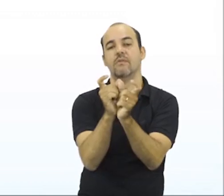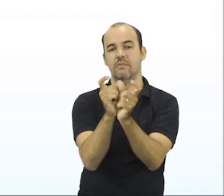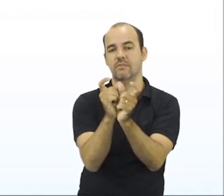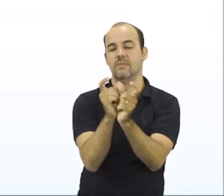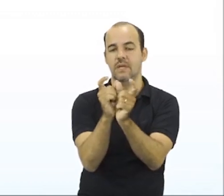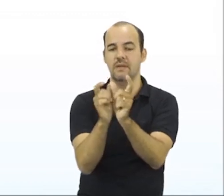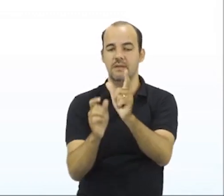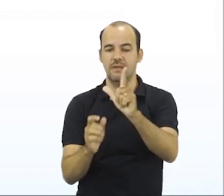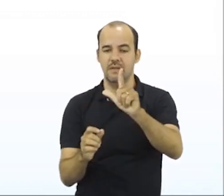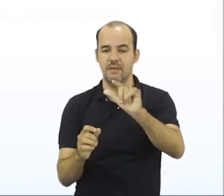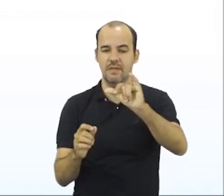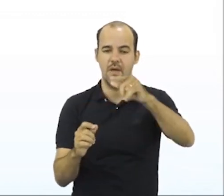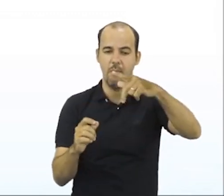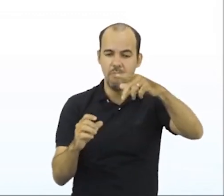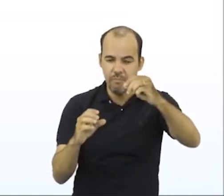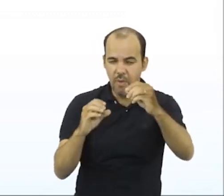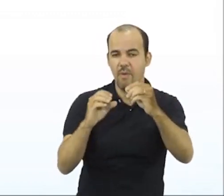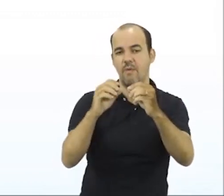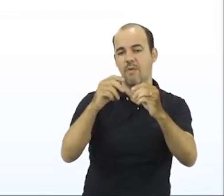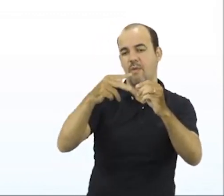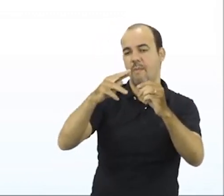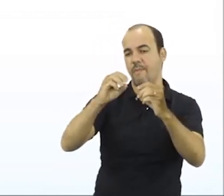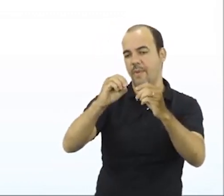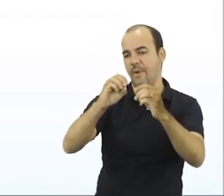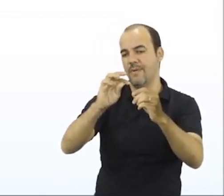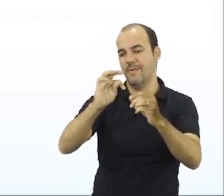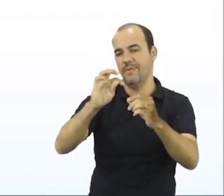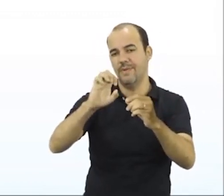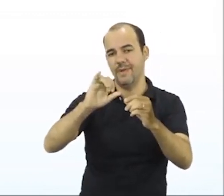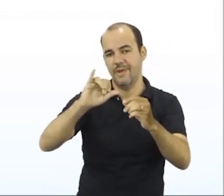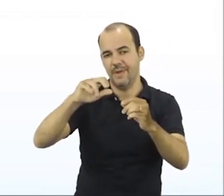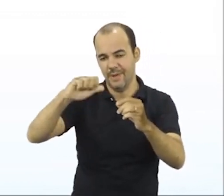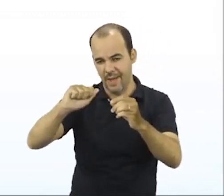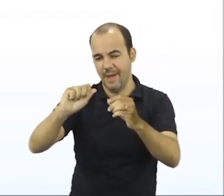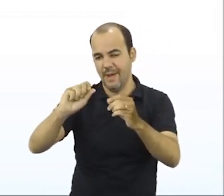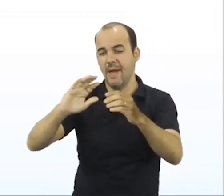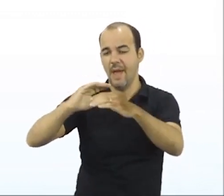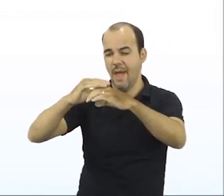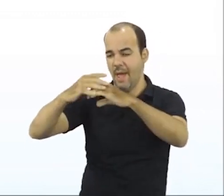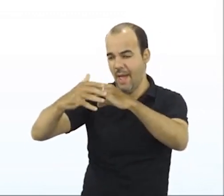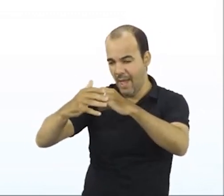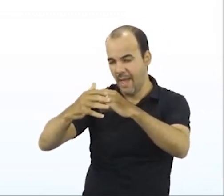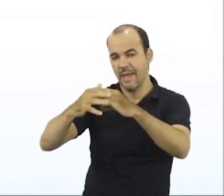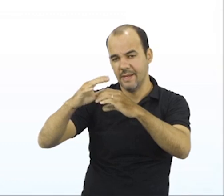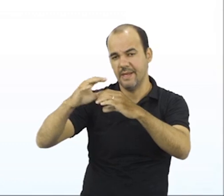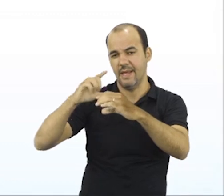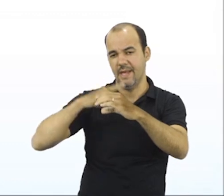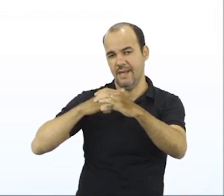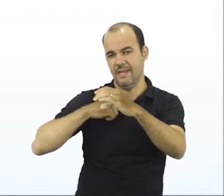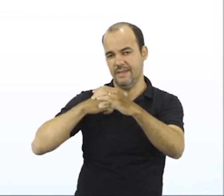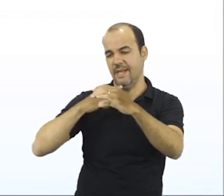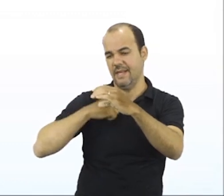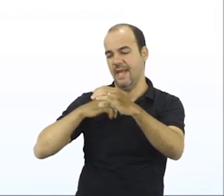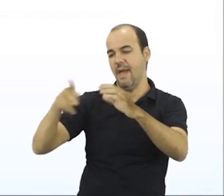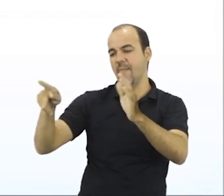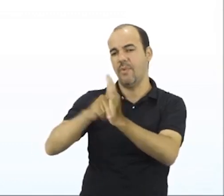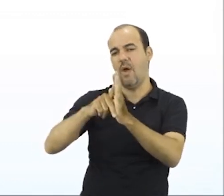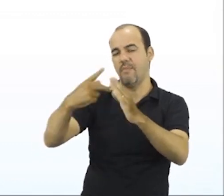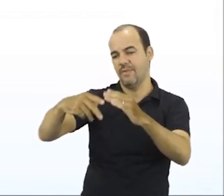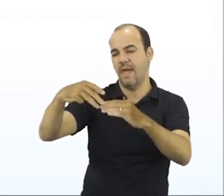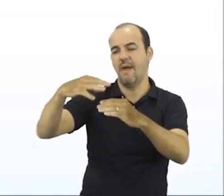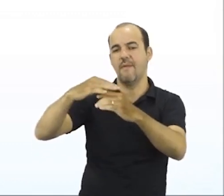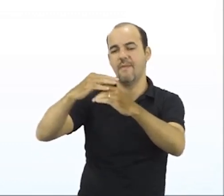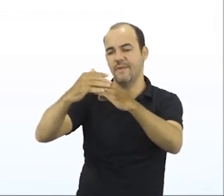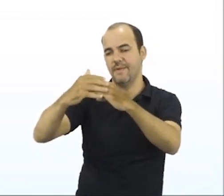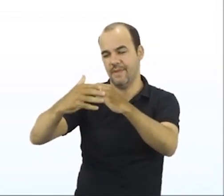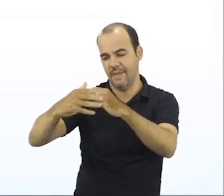lugar nenhum que a membrana plasmática, ela tem lipídio e proteína. É lipoproteica. E olha, eu tenho certeza que você escutou